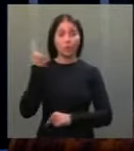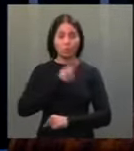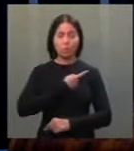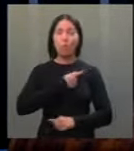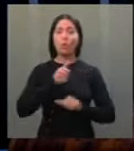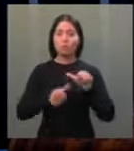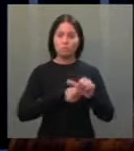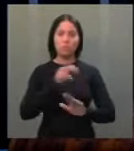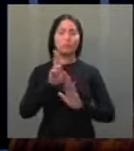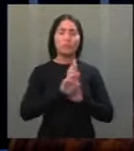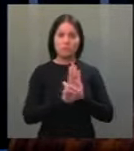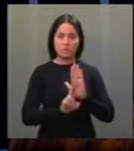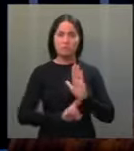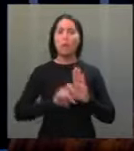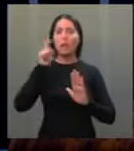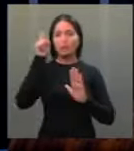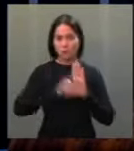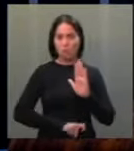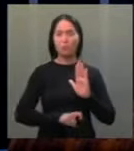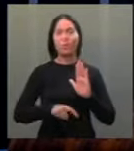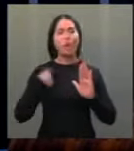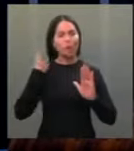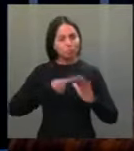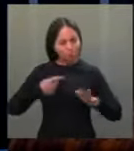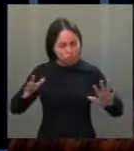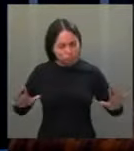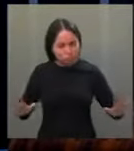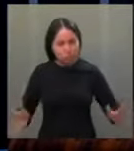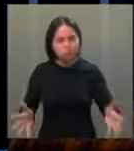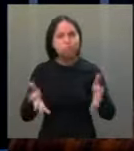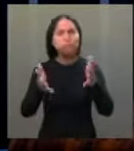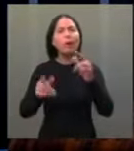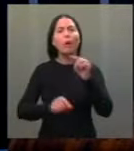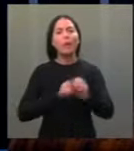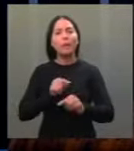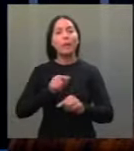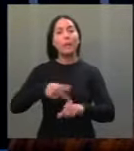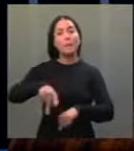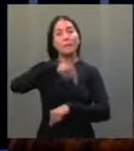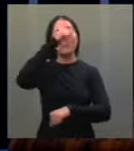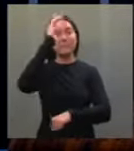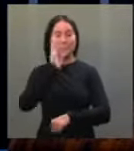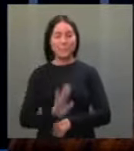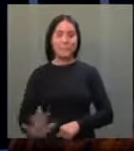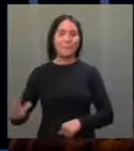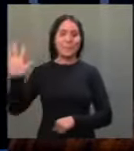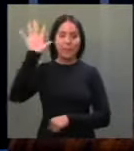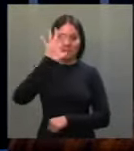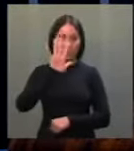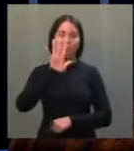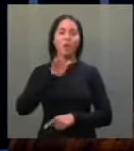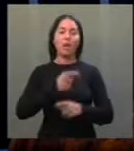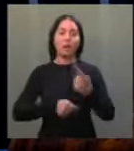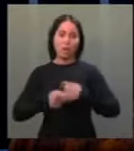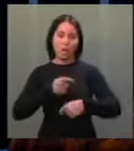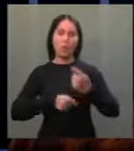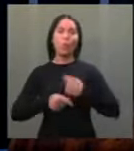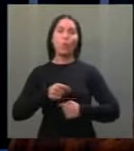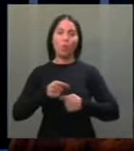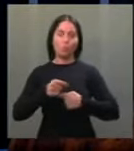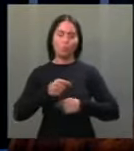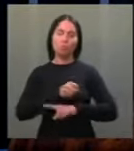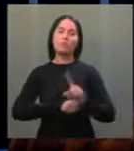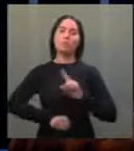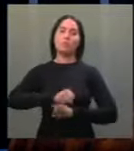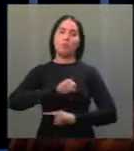capaz de impulsionar o desenvolvimento econômico e social do Brasil. Eu queria ter apresentado esse relatório, senhores